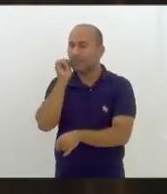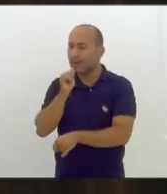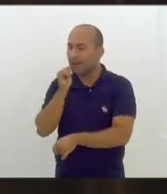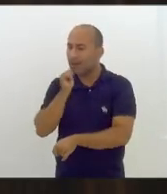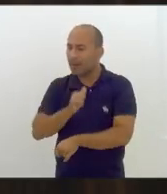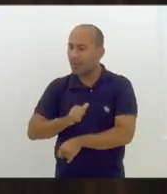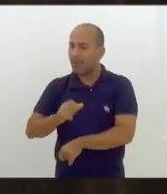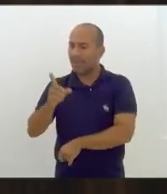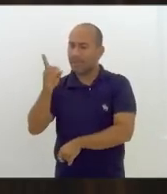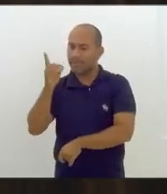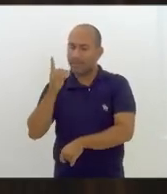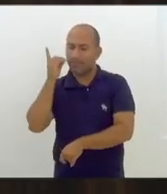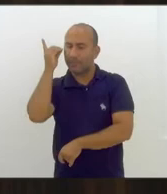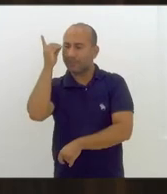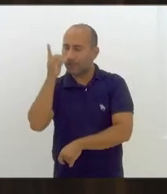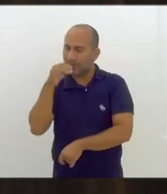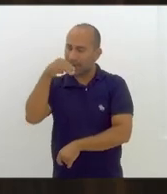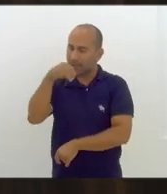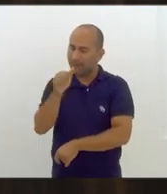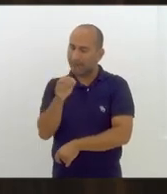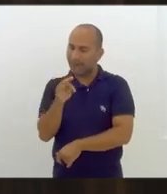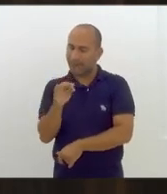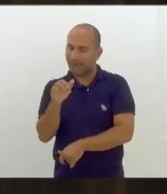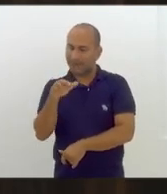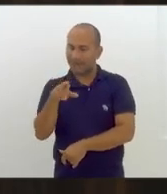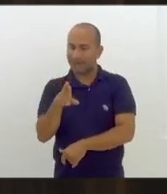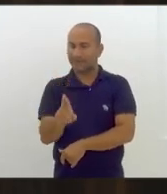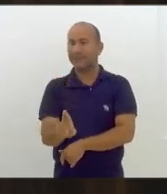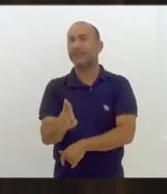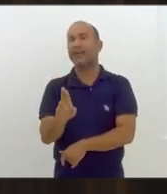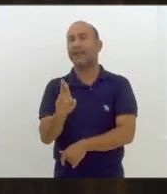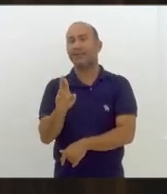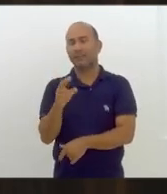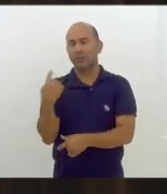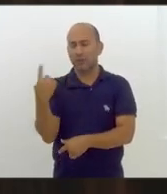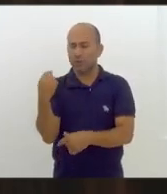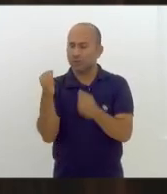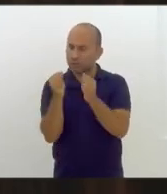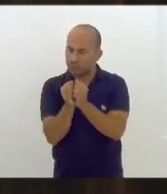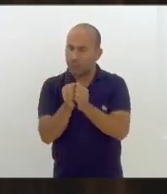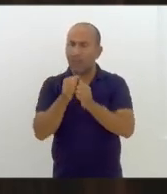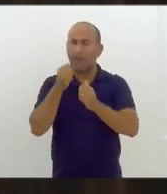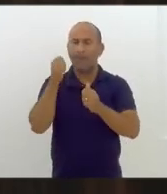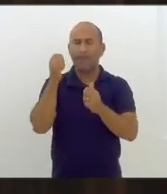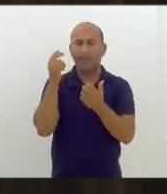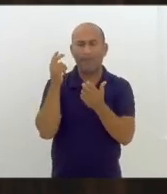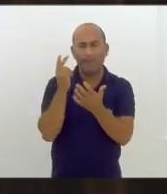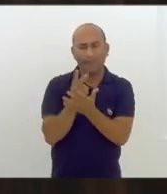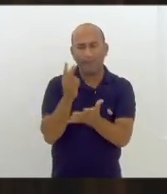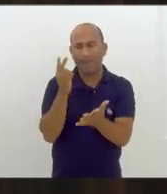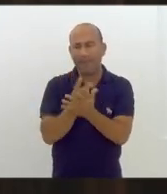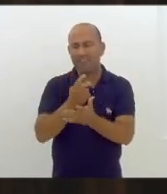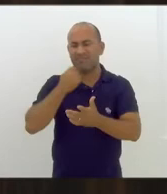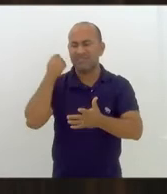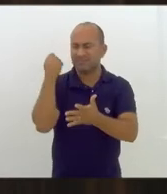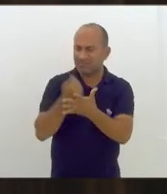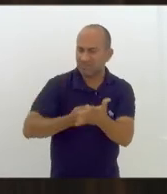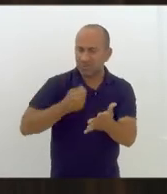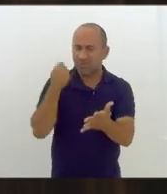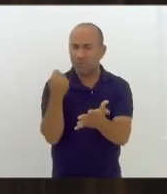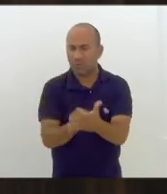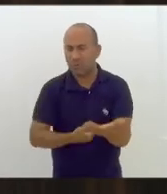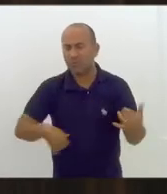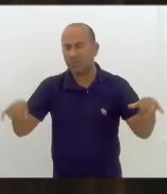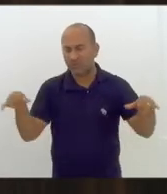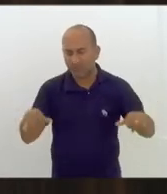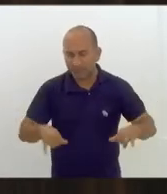com quem também dividimos alguns anos essa mesma luta, compartilhamos juntas de muitos sofrimentos e de muitas